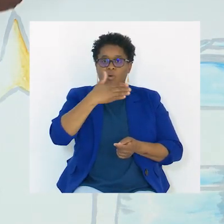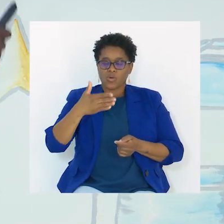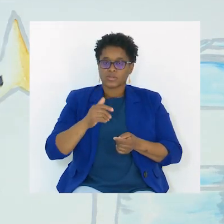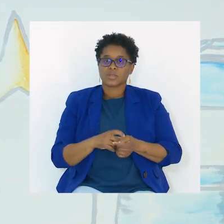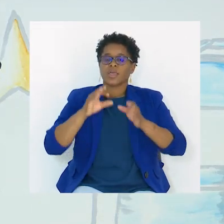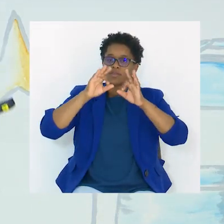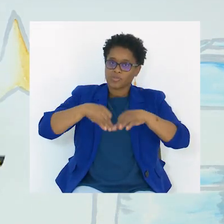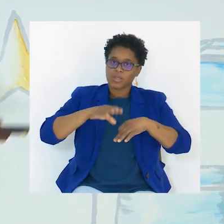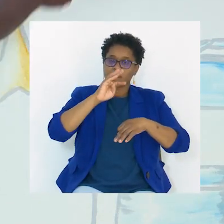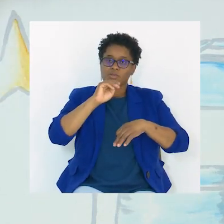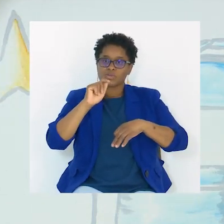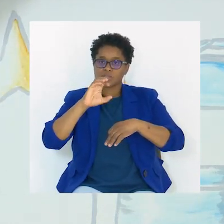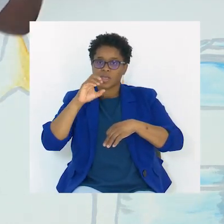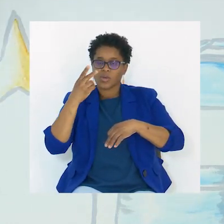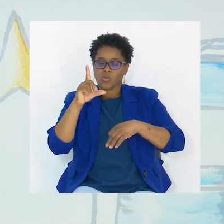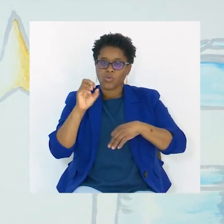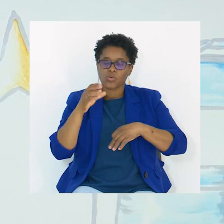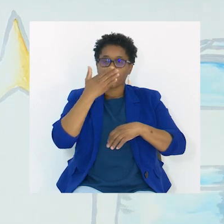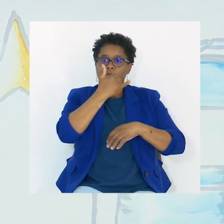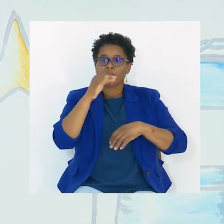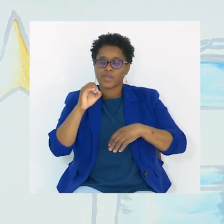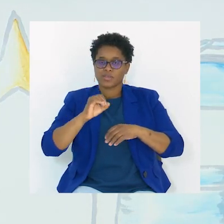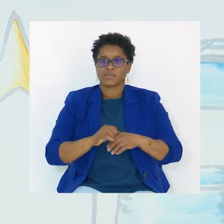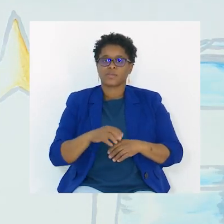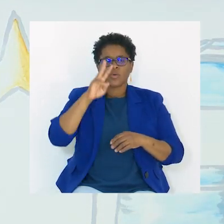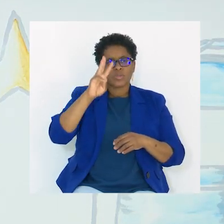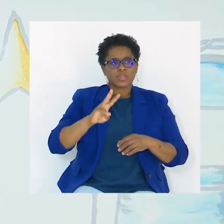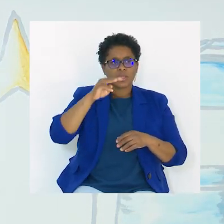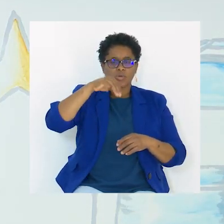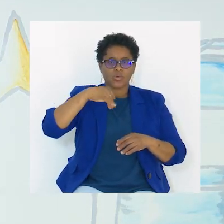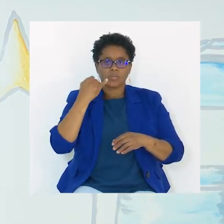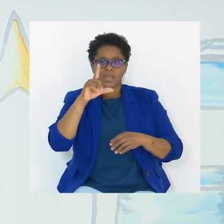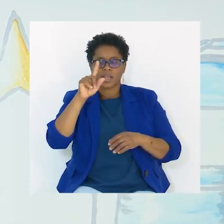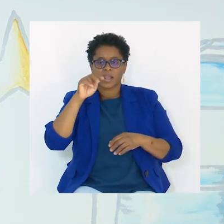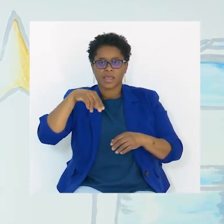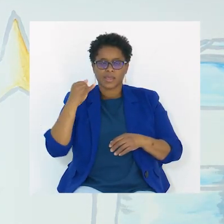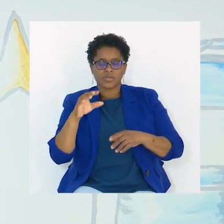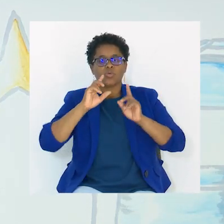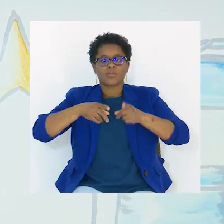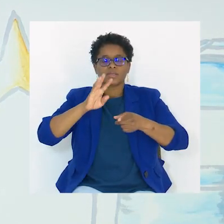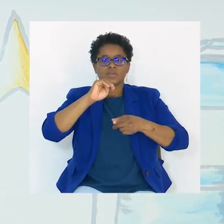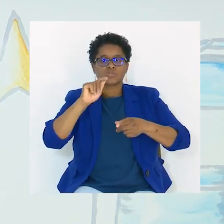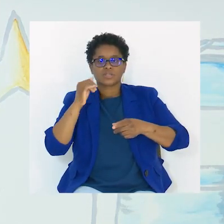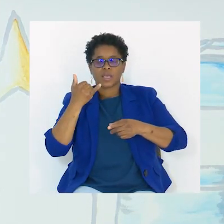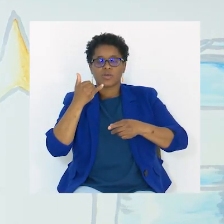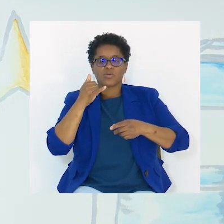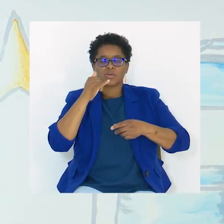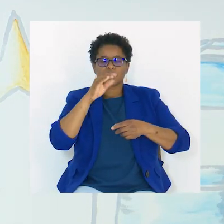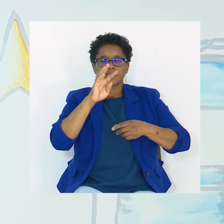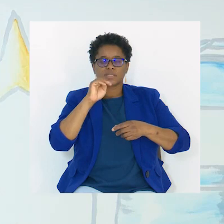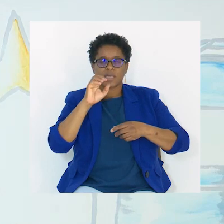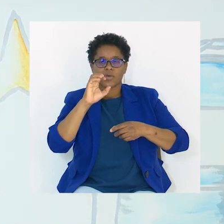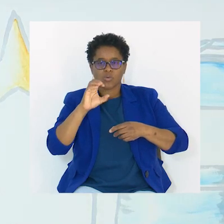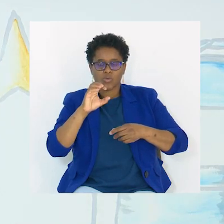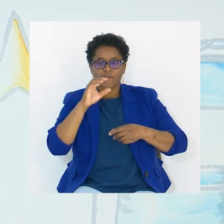XI e termina no século XX. E o terceiro milênio começa no século XXI. Tanto que é o